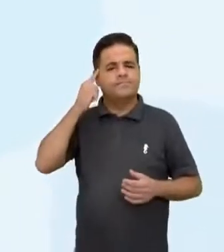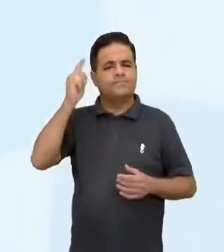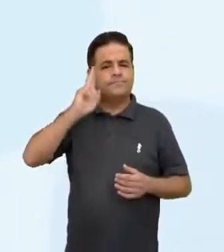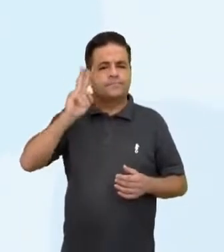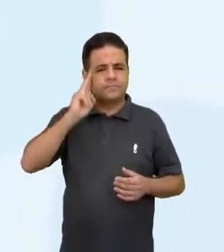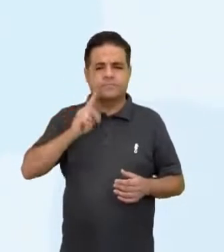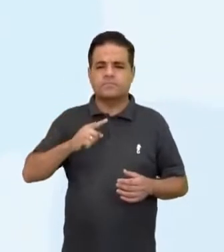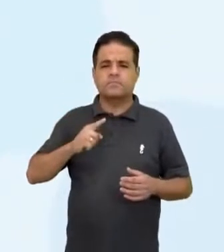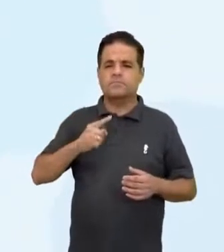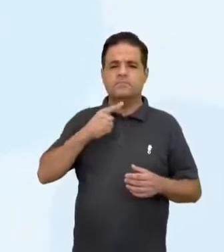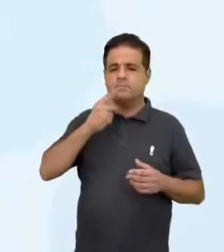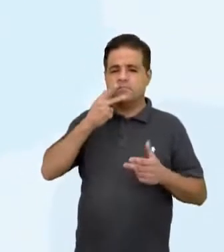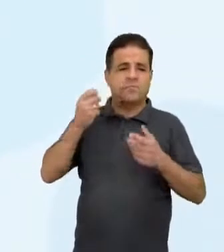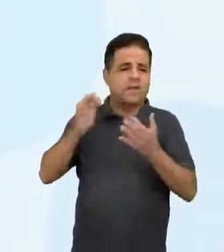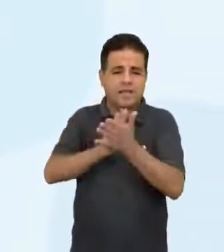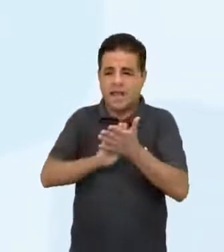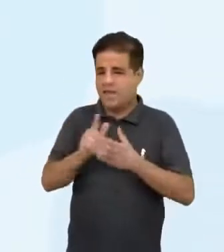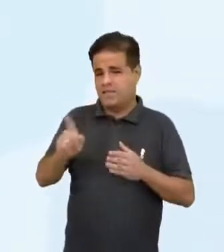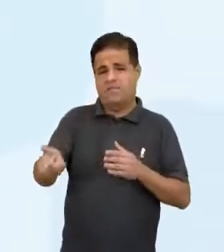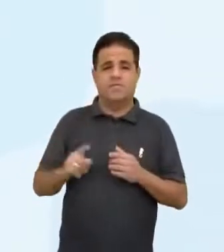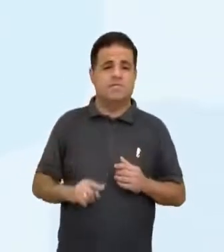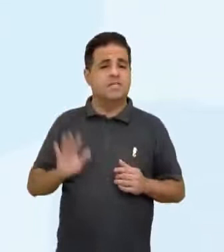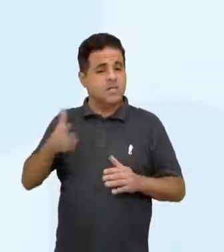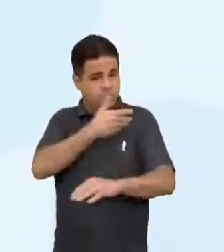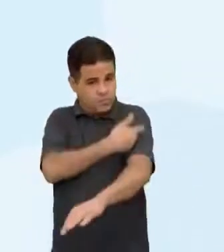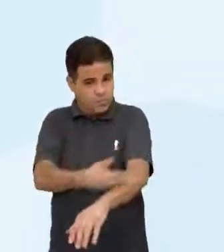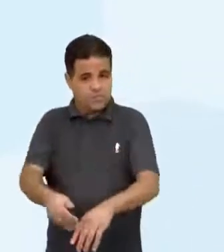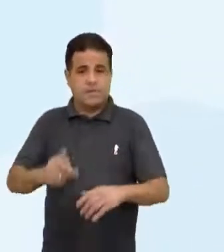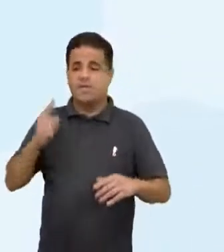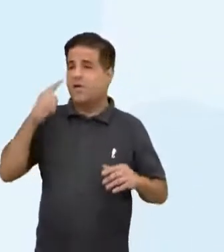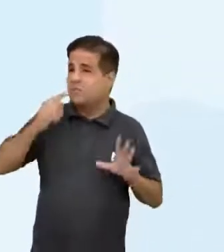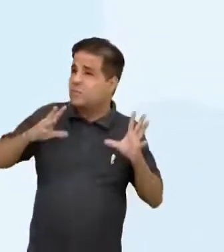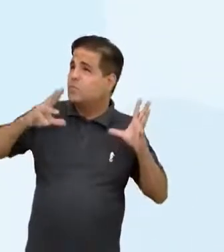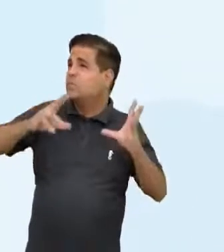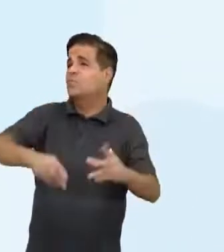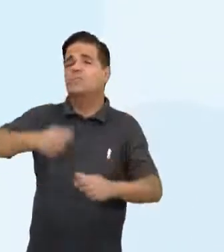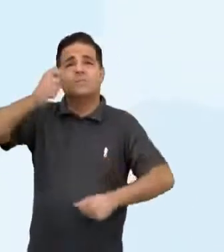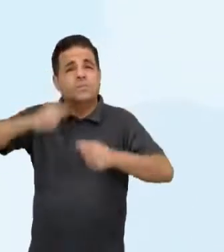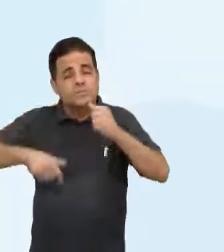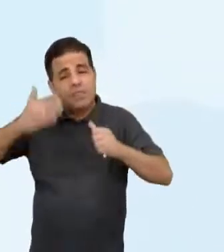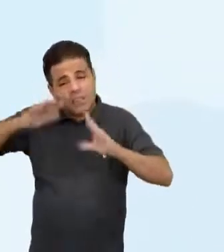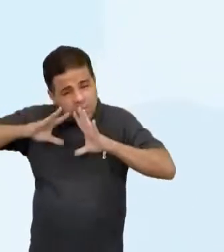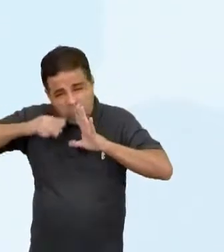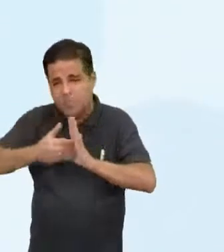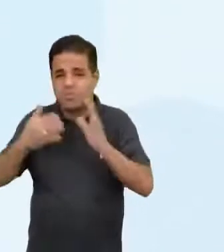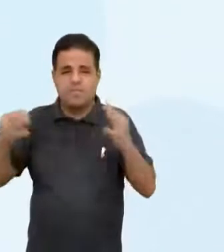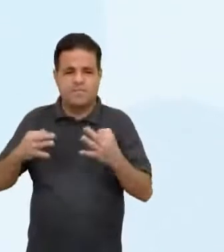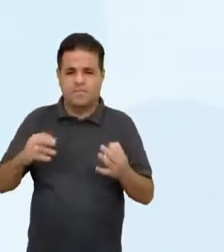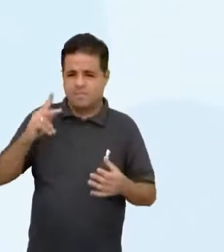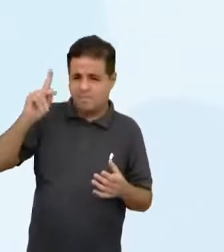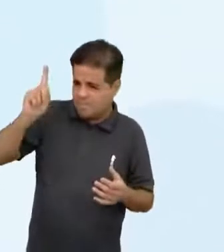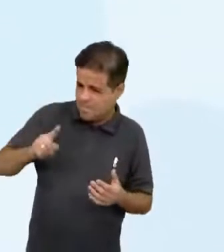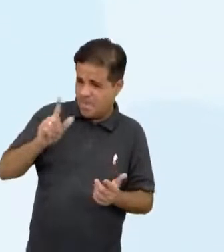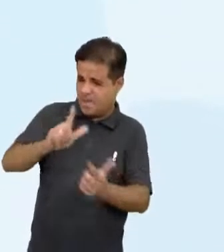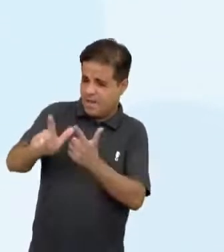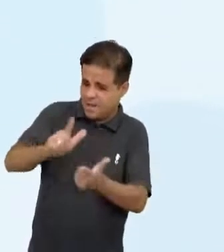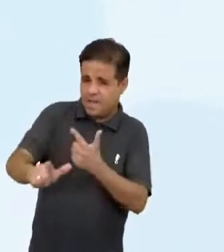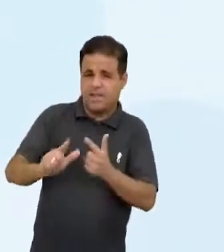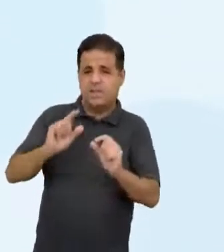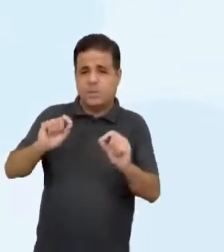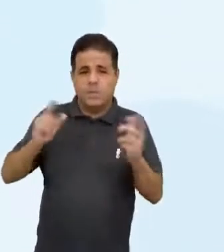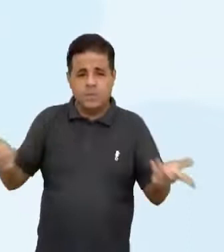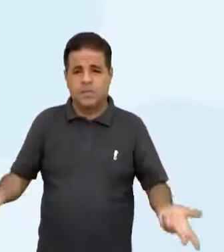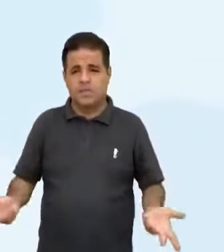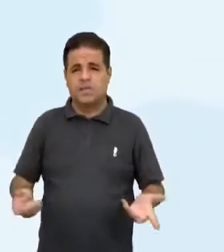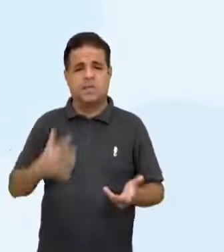não devo dizer nada a você, já que é seu costume levar tudo ao pé da letra. Mas que pé? De que letra? Na verdade